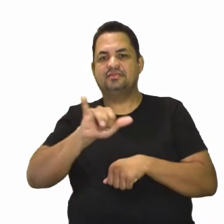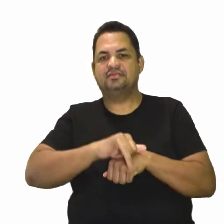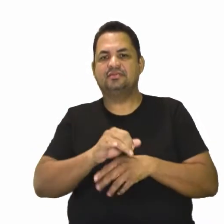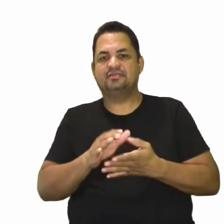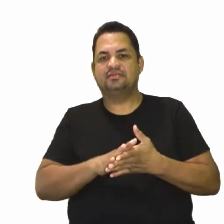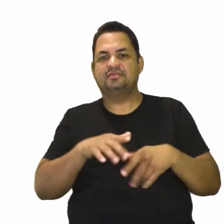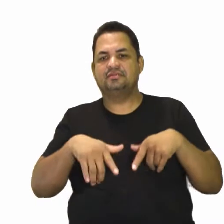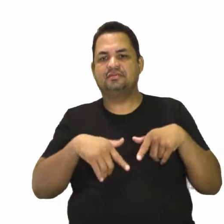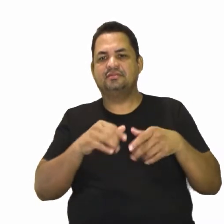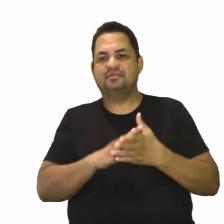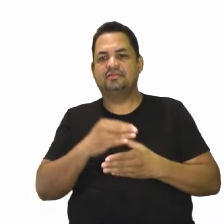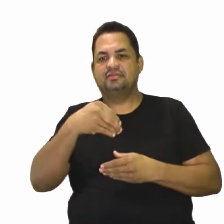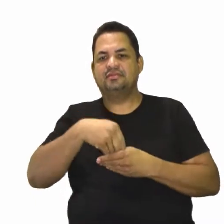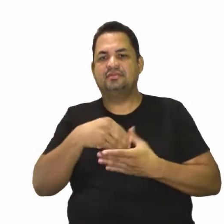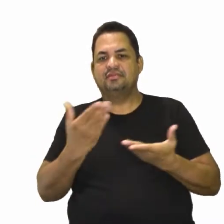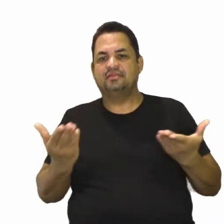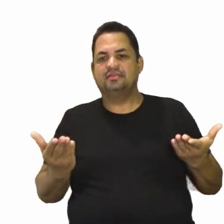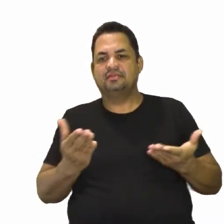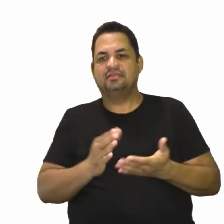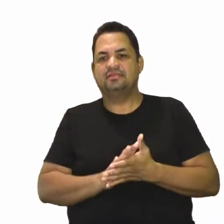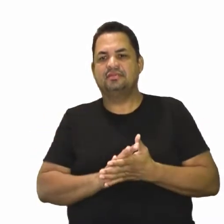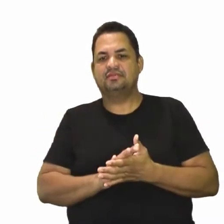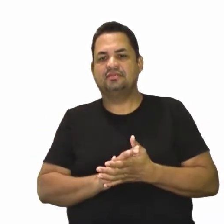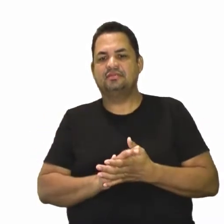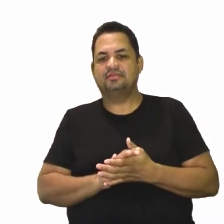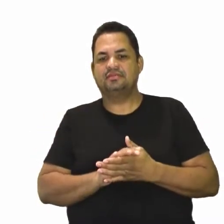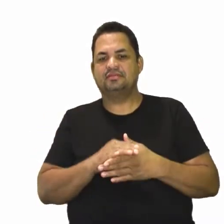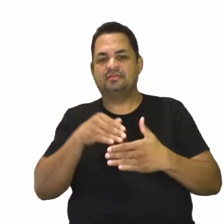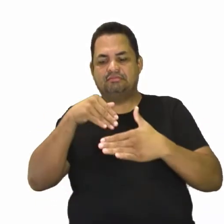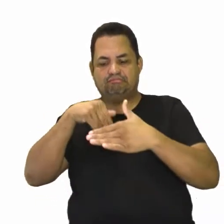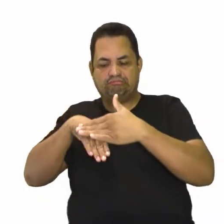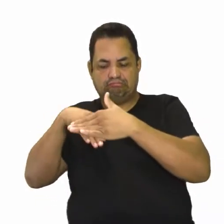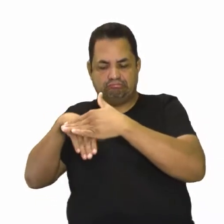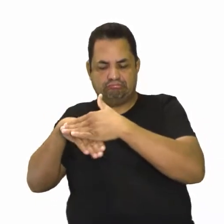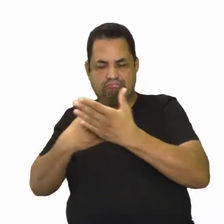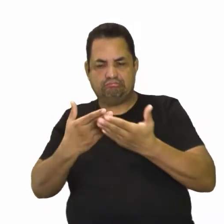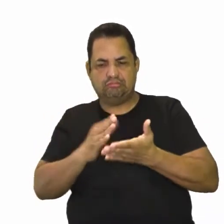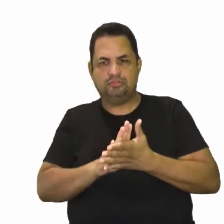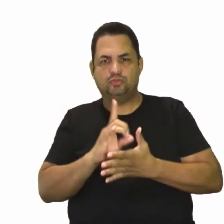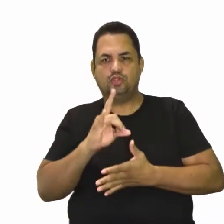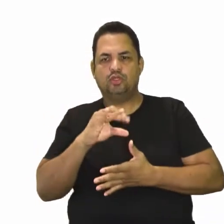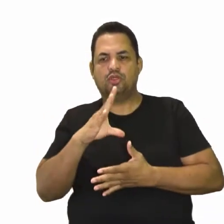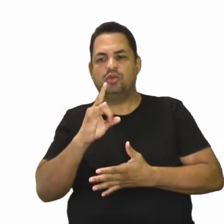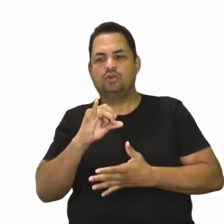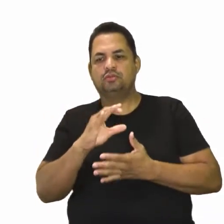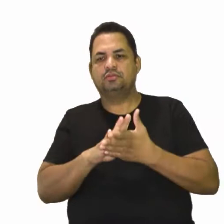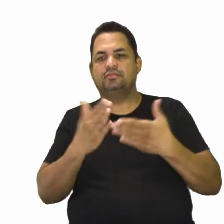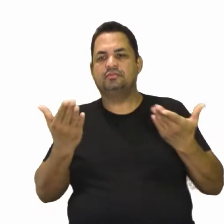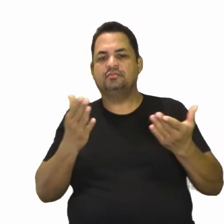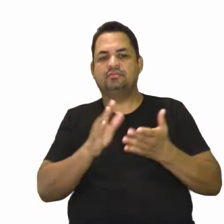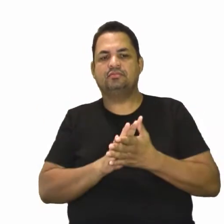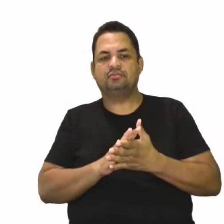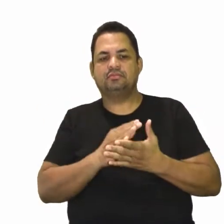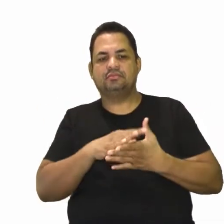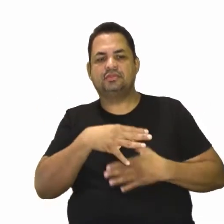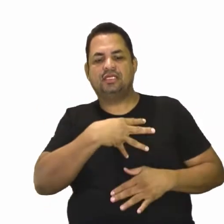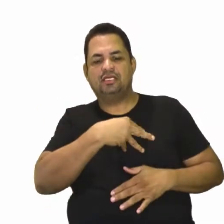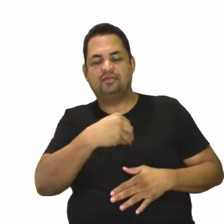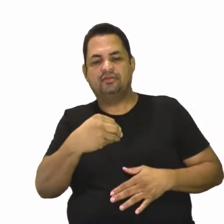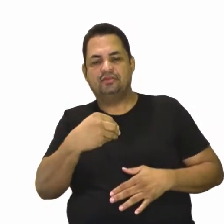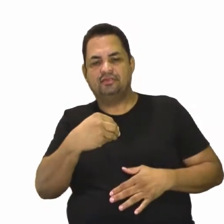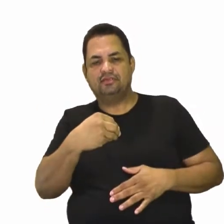Operações de Defesa Interna. Gente, os porões do DOI-CODE era onde filho